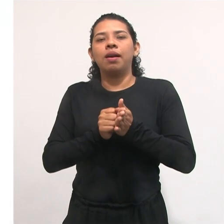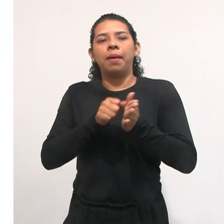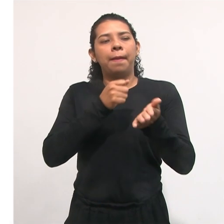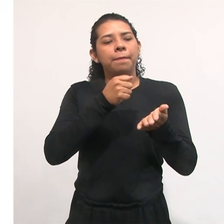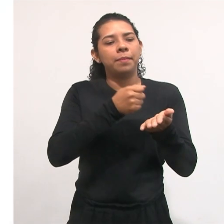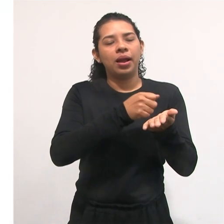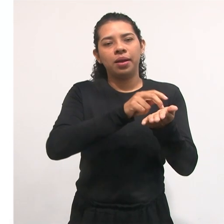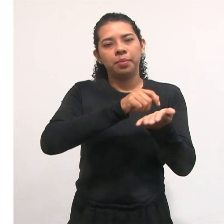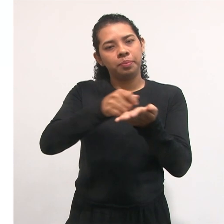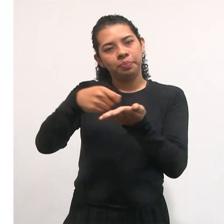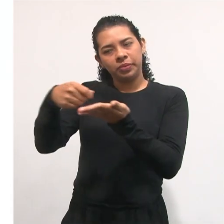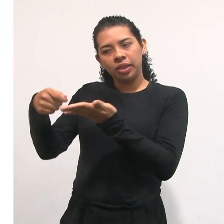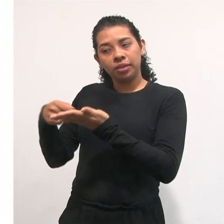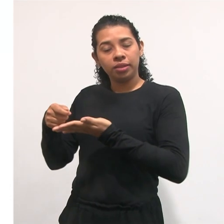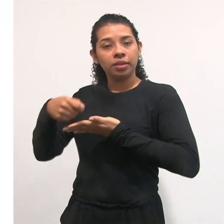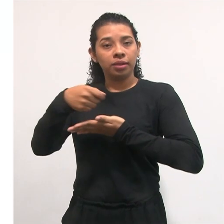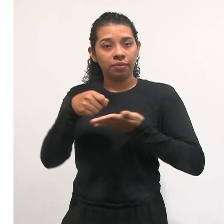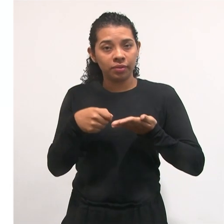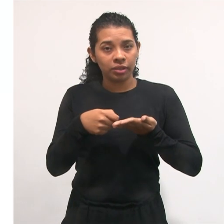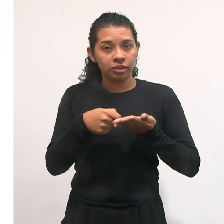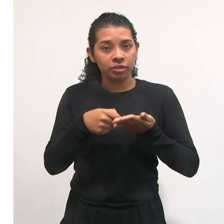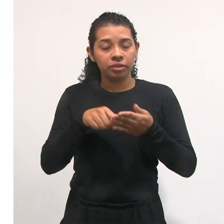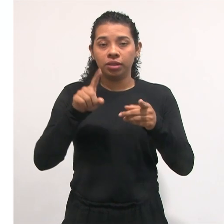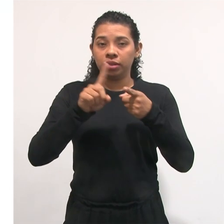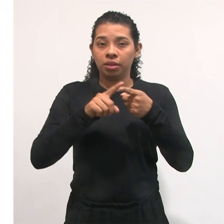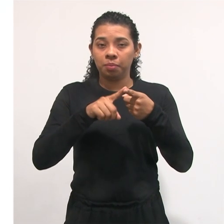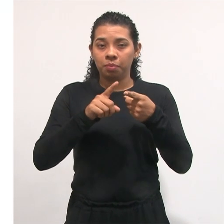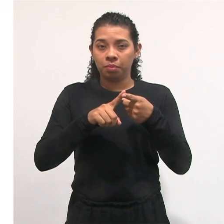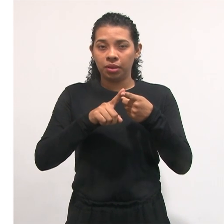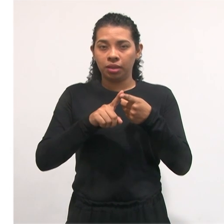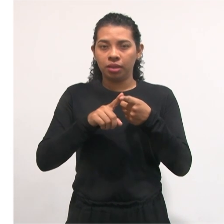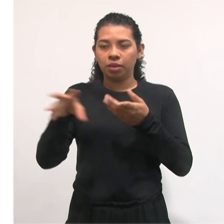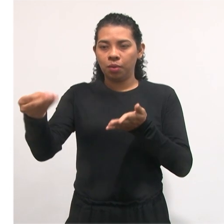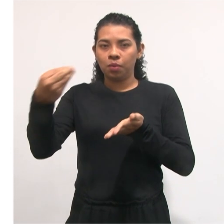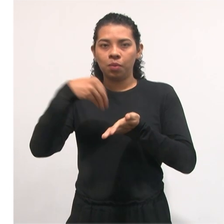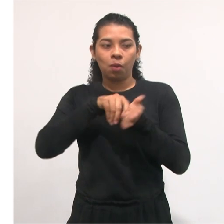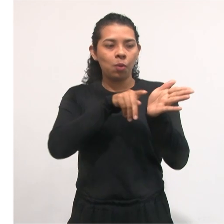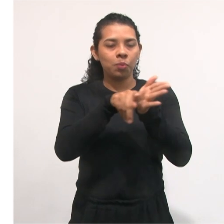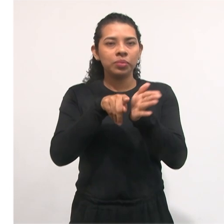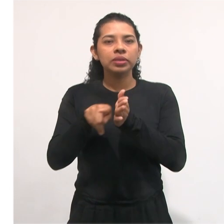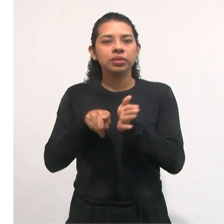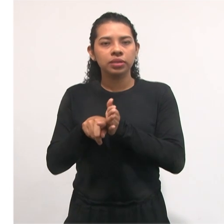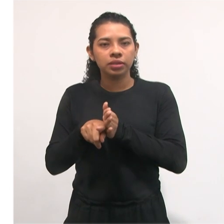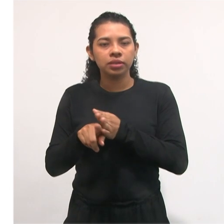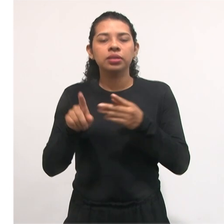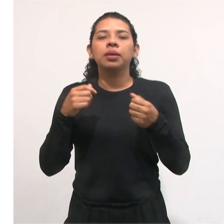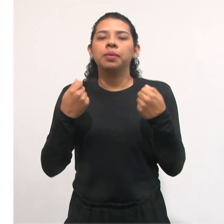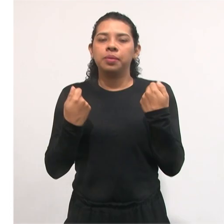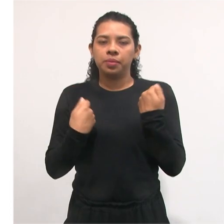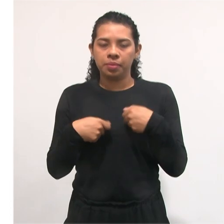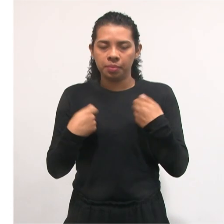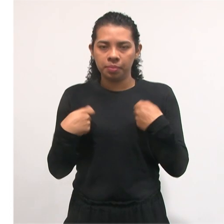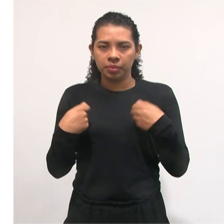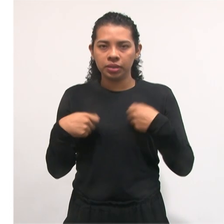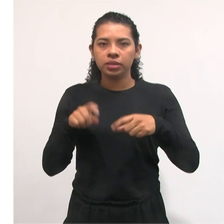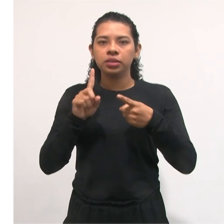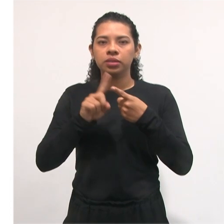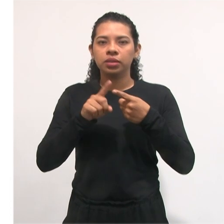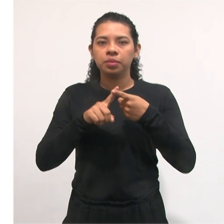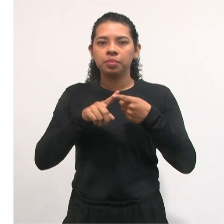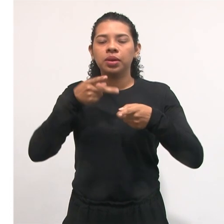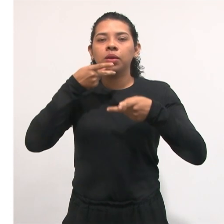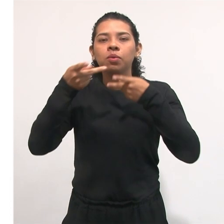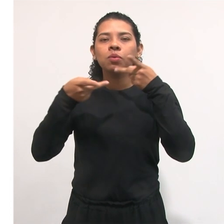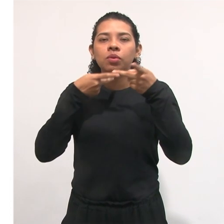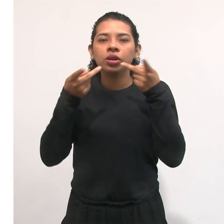observação, e aí a gente vai, ao longo da disciplina, trabalhar mais isso. Eu tenho que fazer a crítica dos dados, entendeu? A crítica dos dados